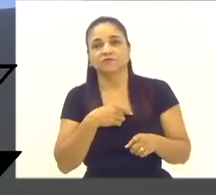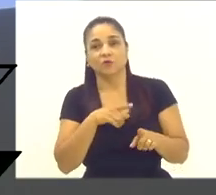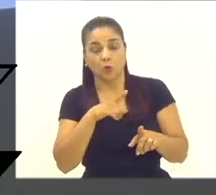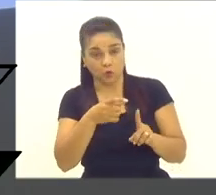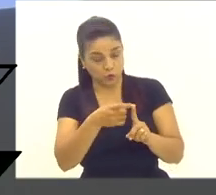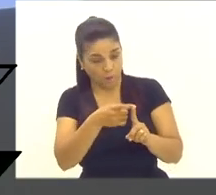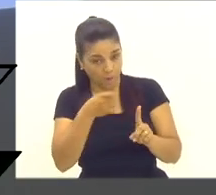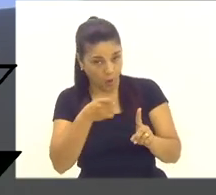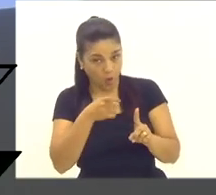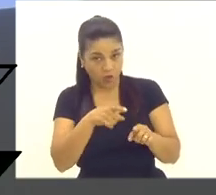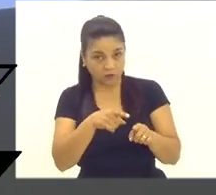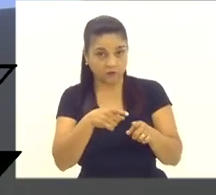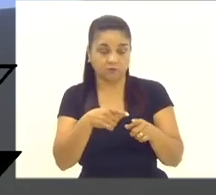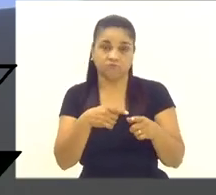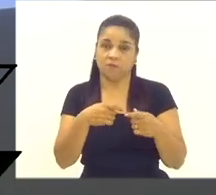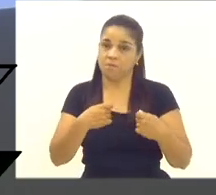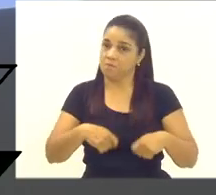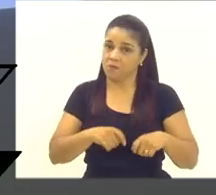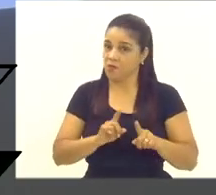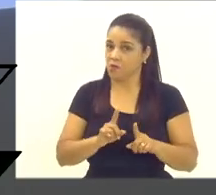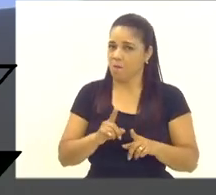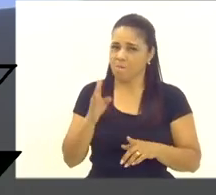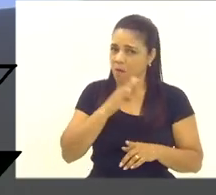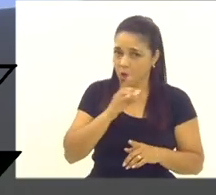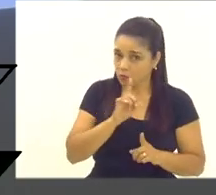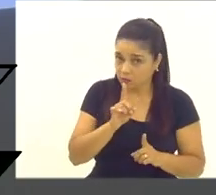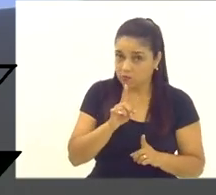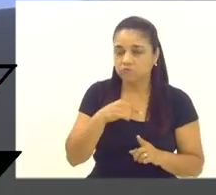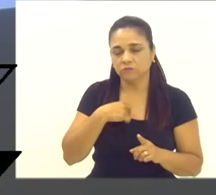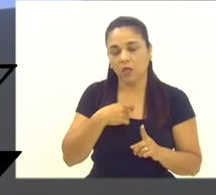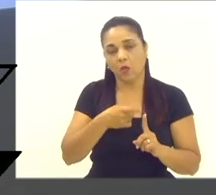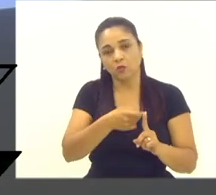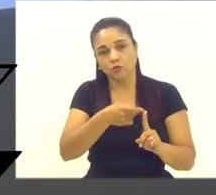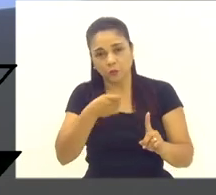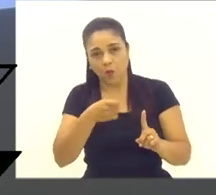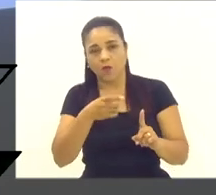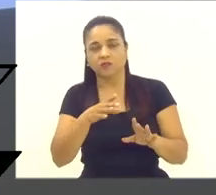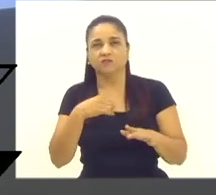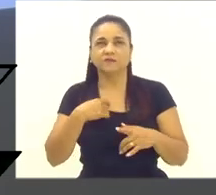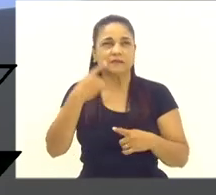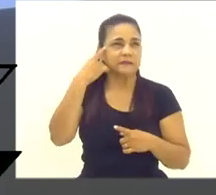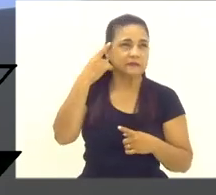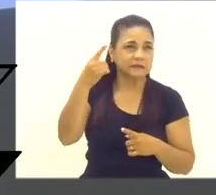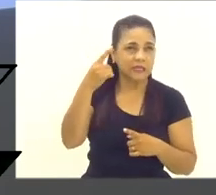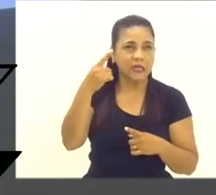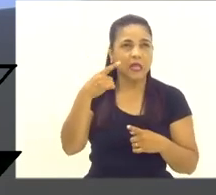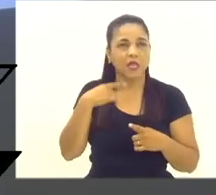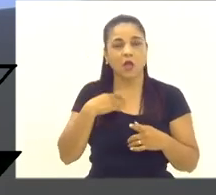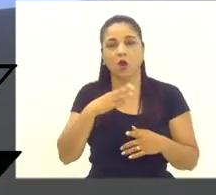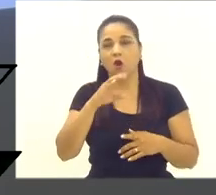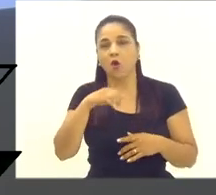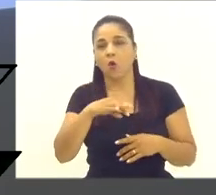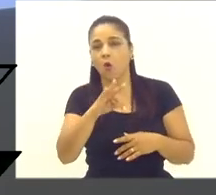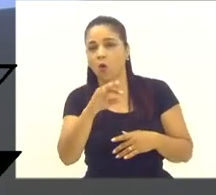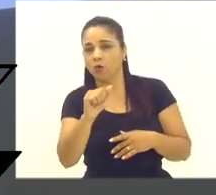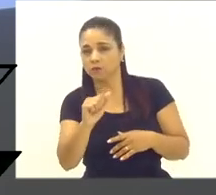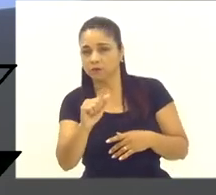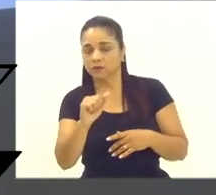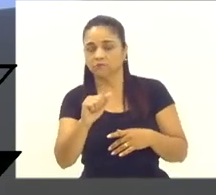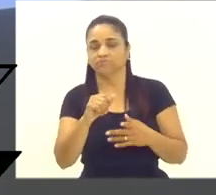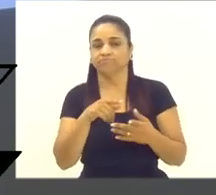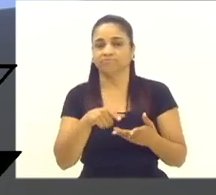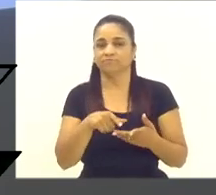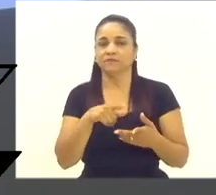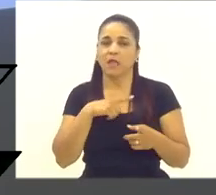eles não necessariamente são só do mal tá a gente tem Às vezes uma ideia de que toda conta automatizada ou que toda automatização